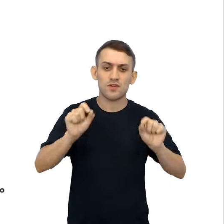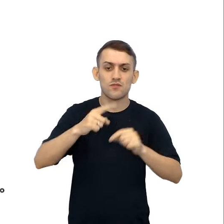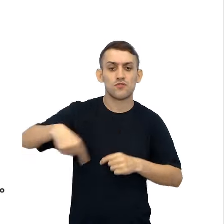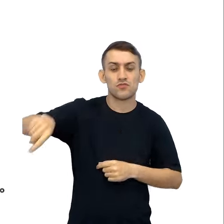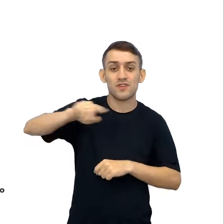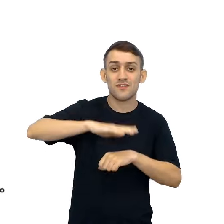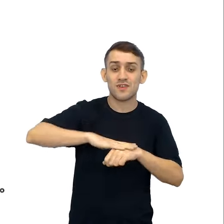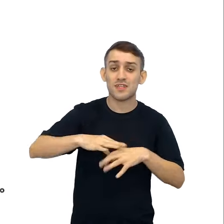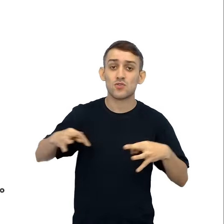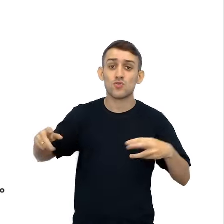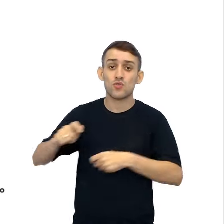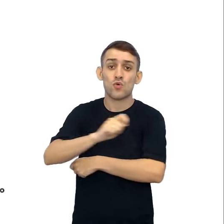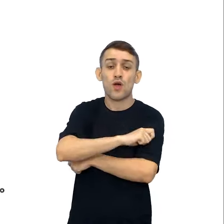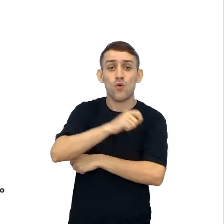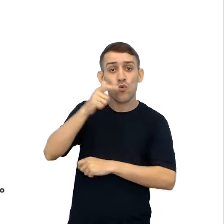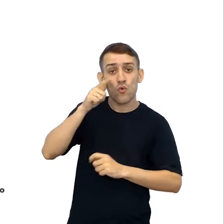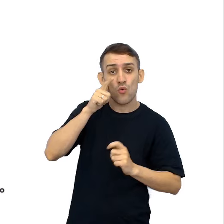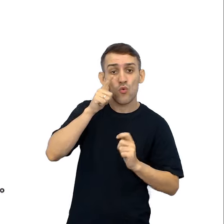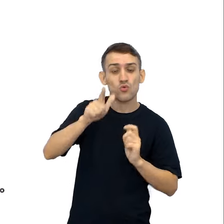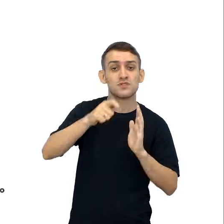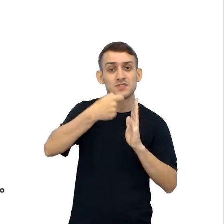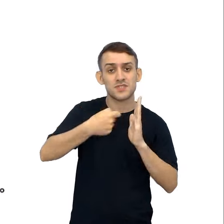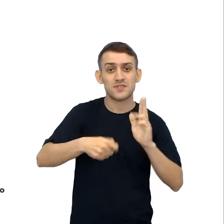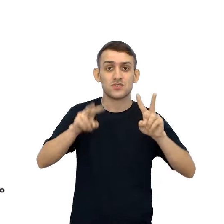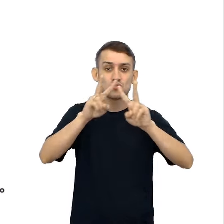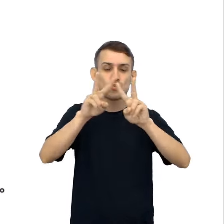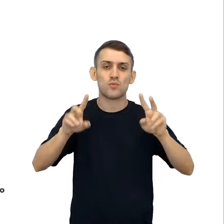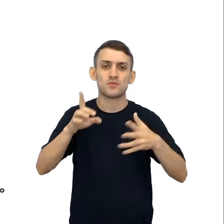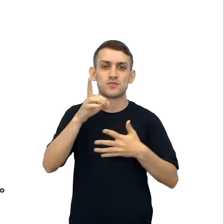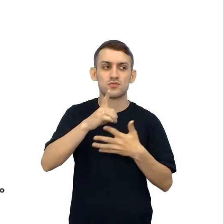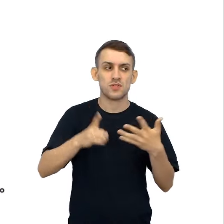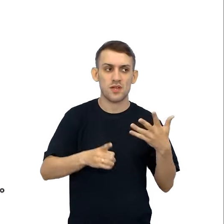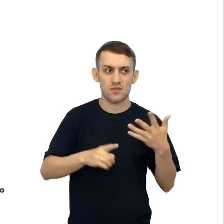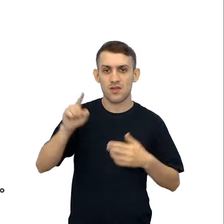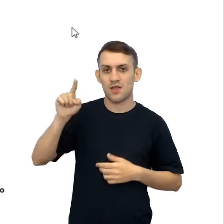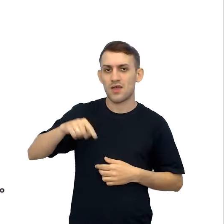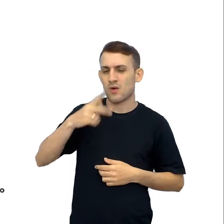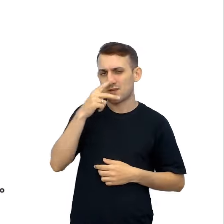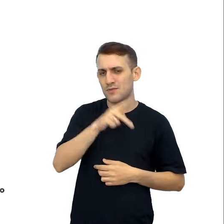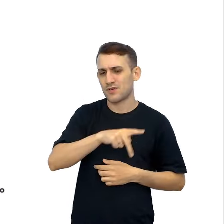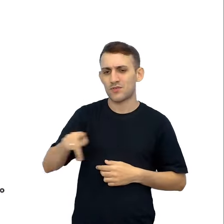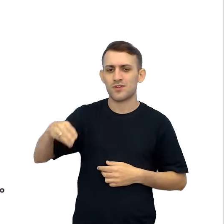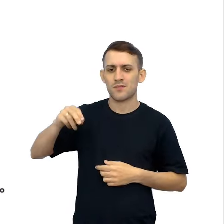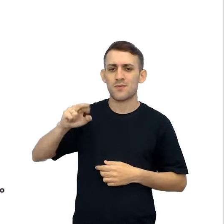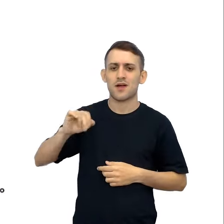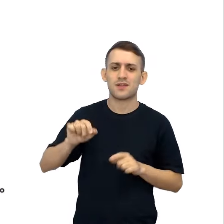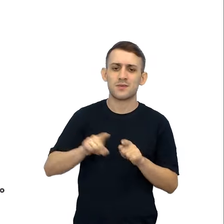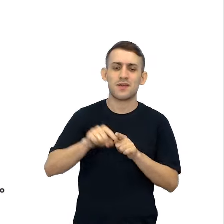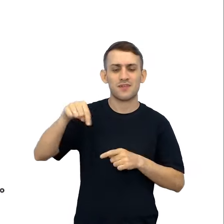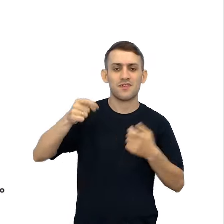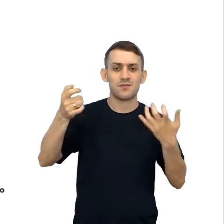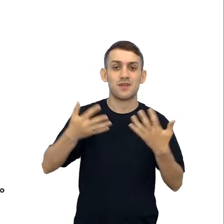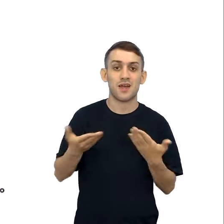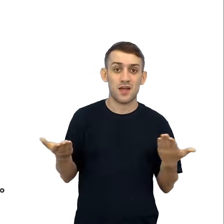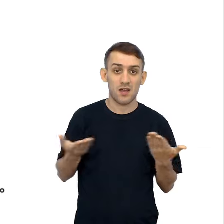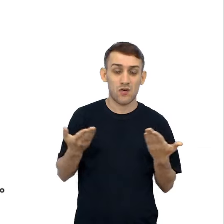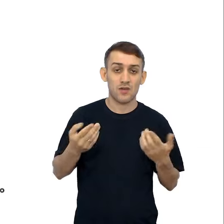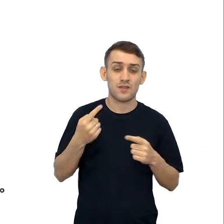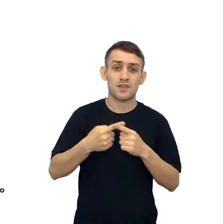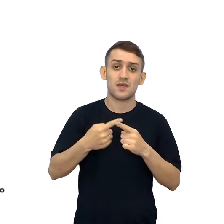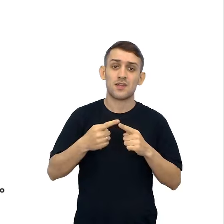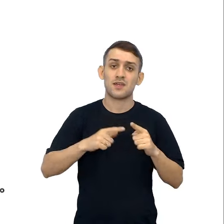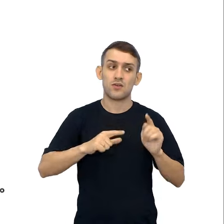os estudantes escrevam sobre esses dados, que é o que eu acho que a professora Márcia vai trazer agora. Ela traz um texto